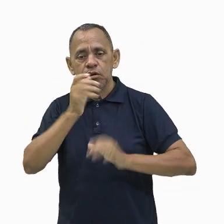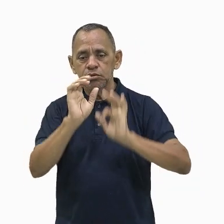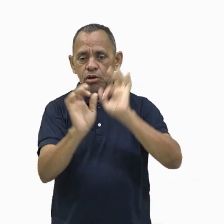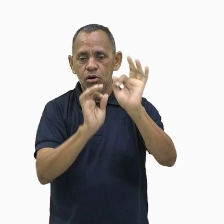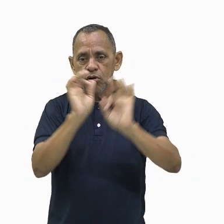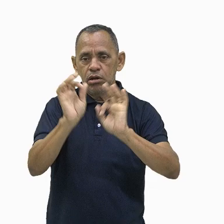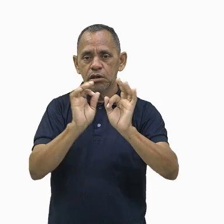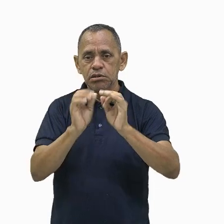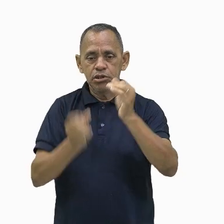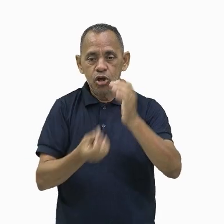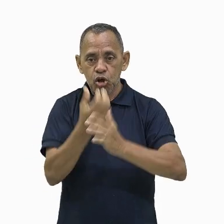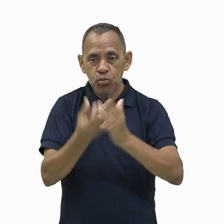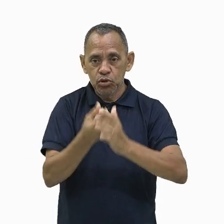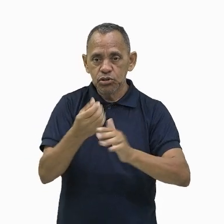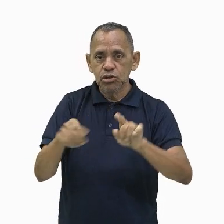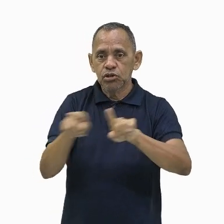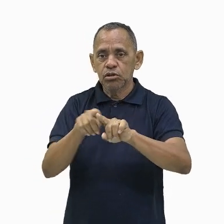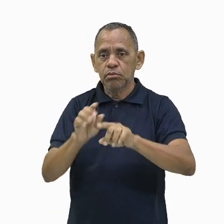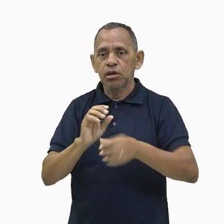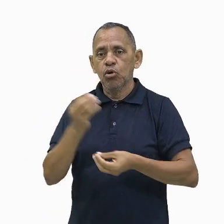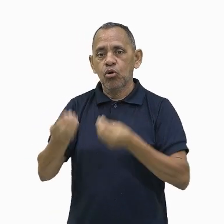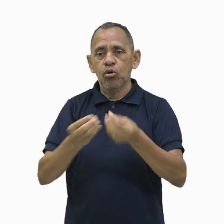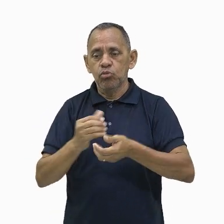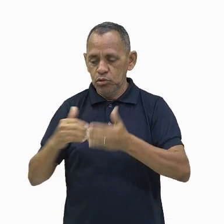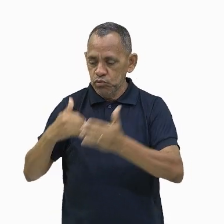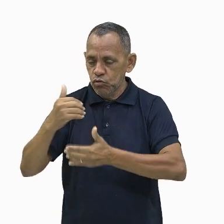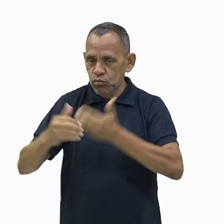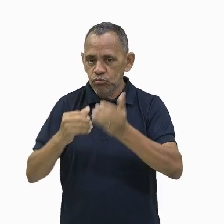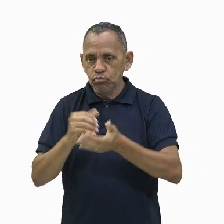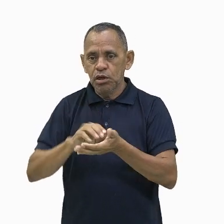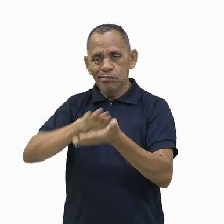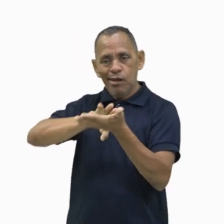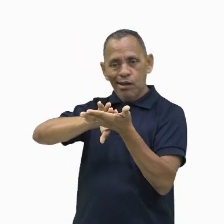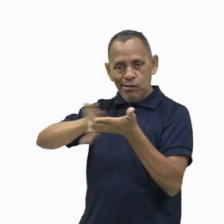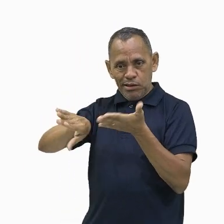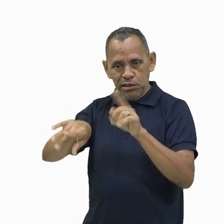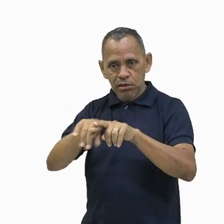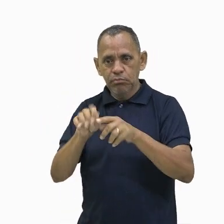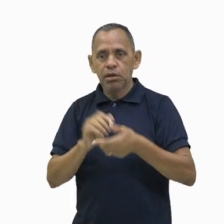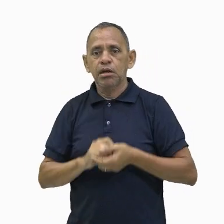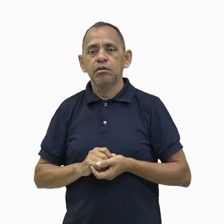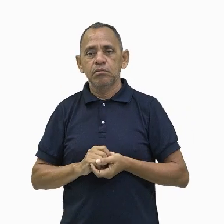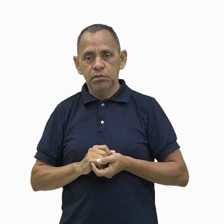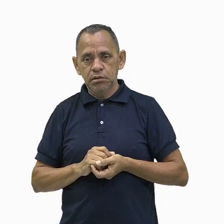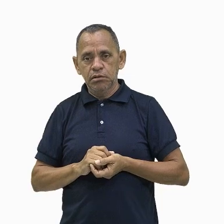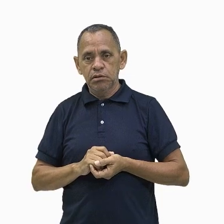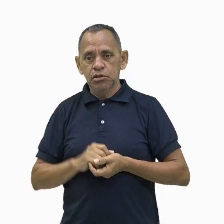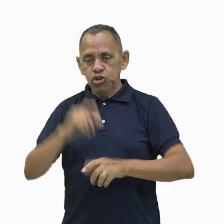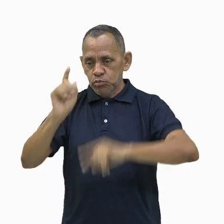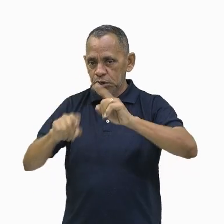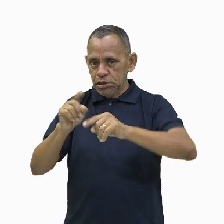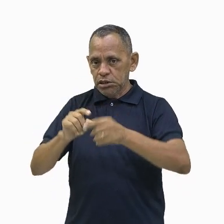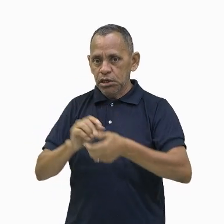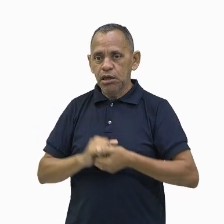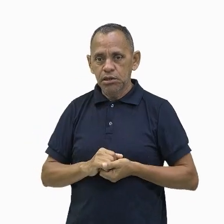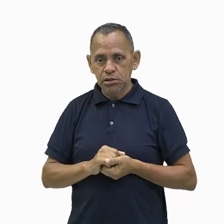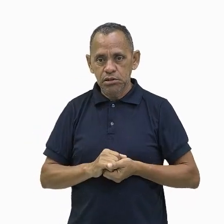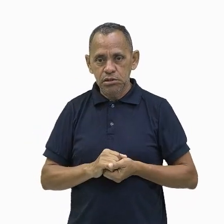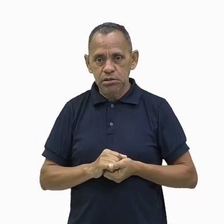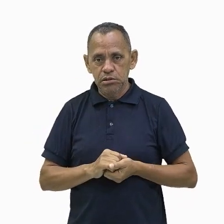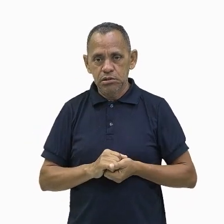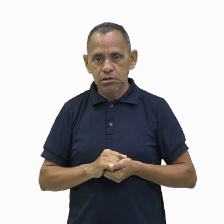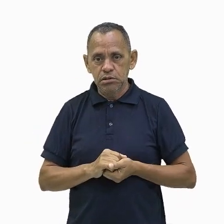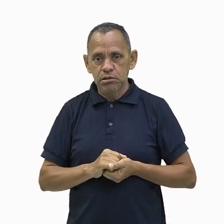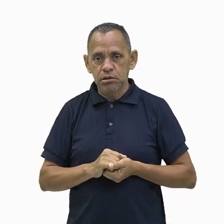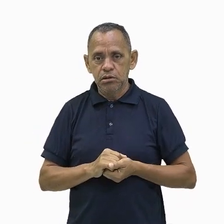organização e produtividade, a gente vê aí através da eliminação de desperdícios e promovendo aí o